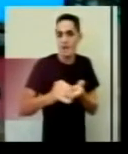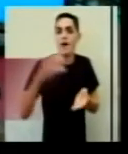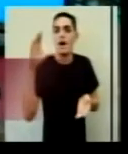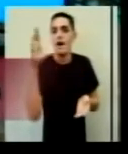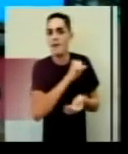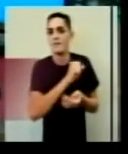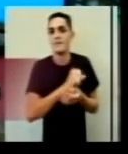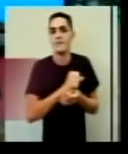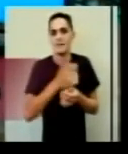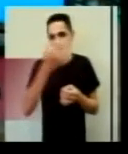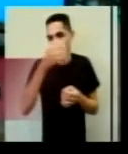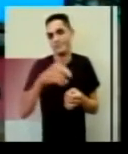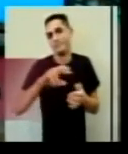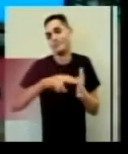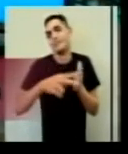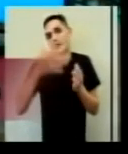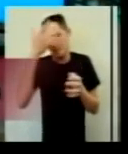seja feita